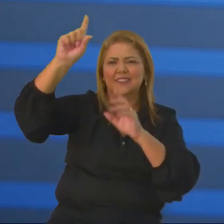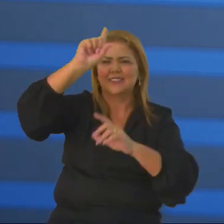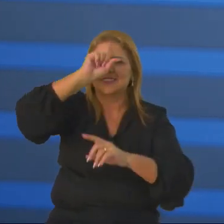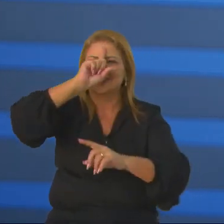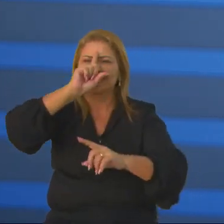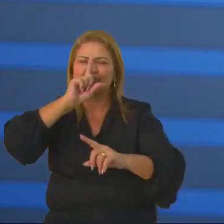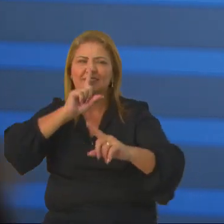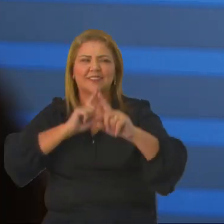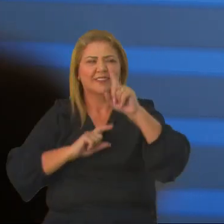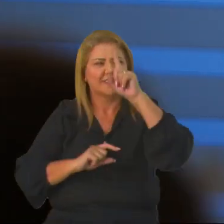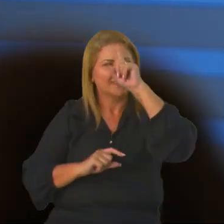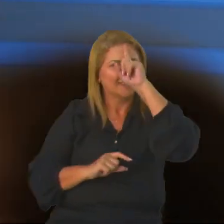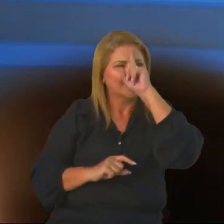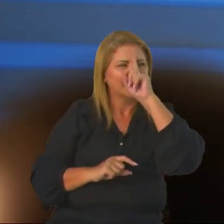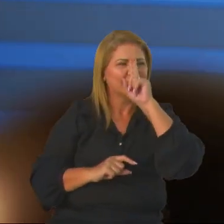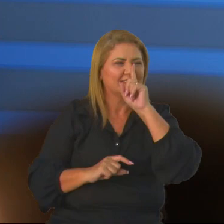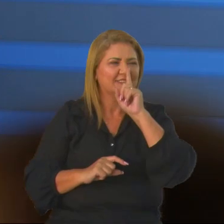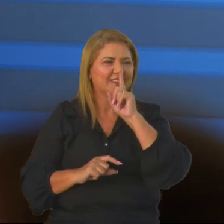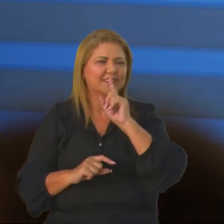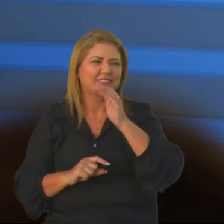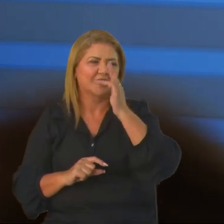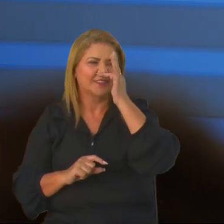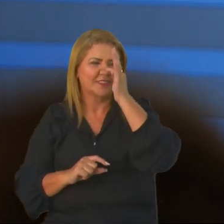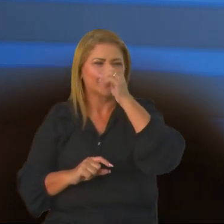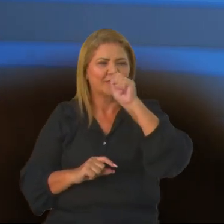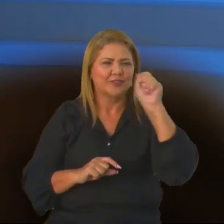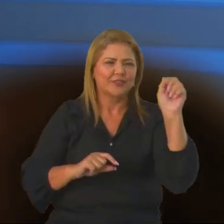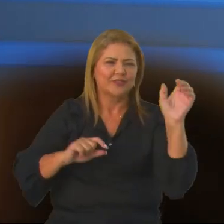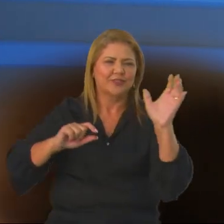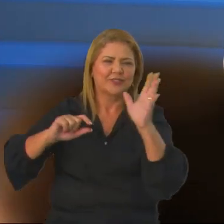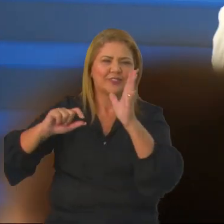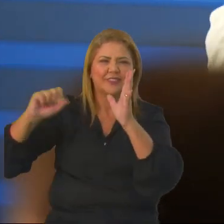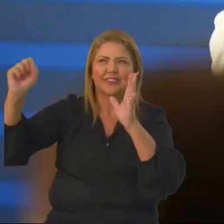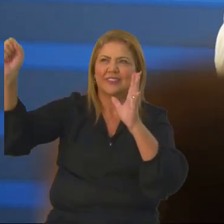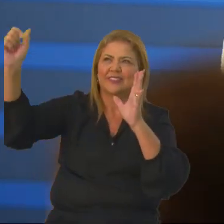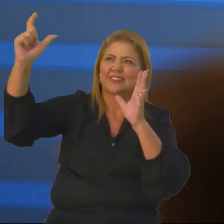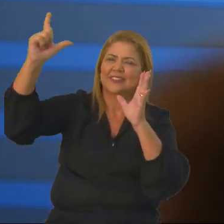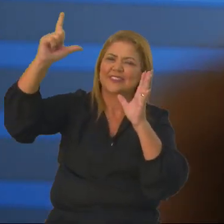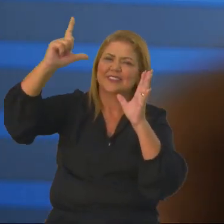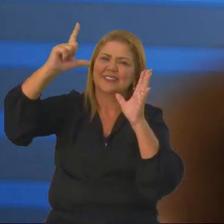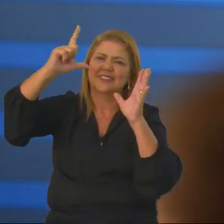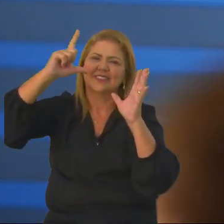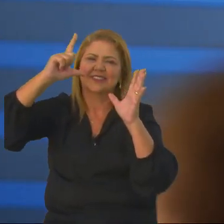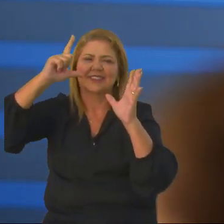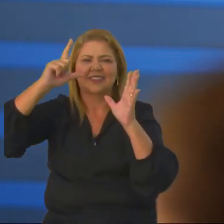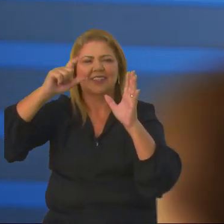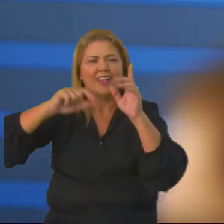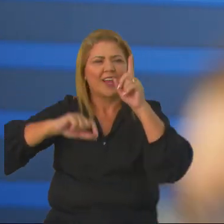como um girassol, como um girassol